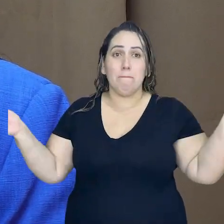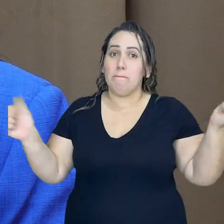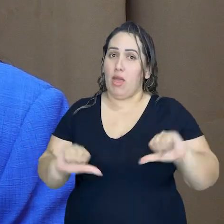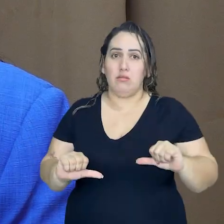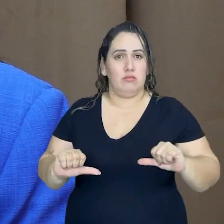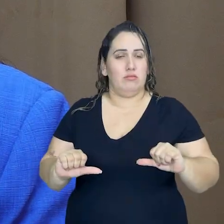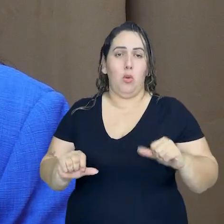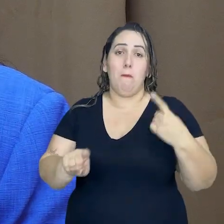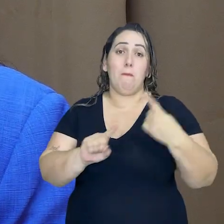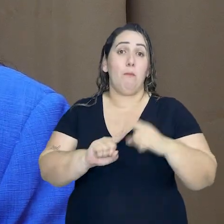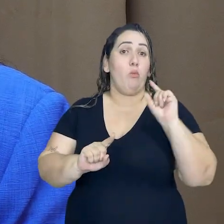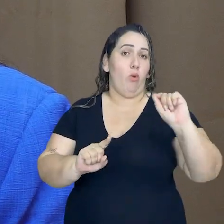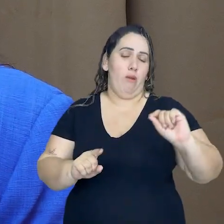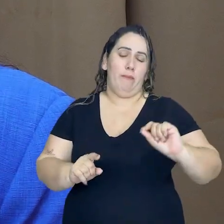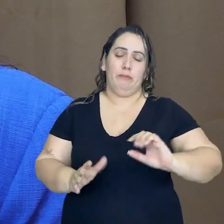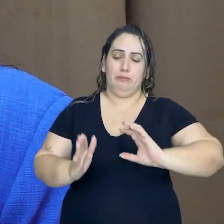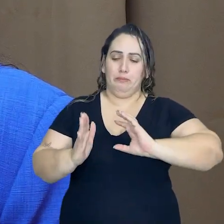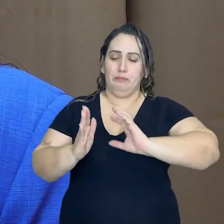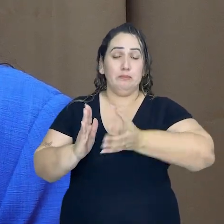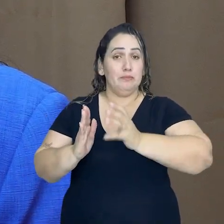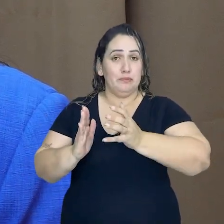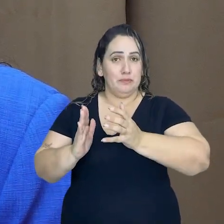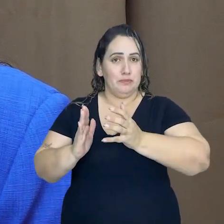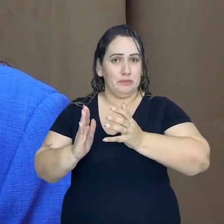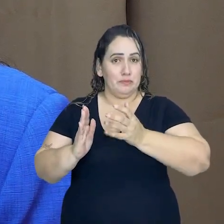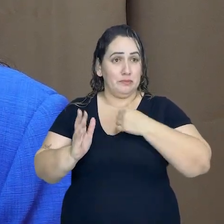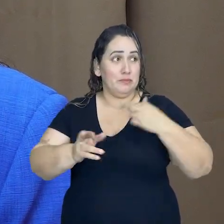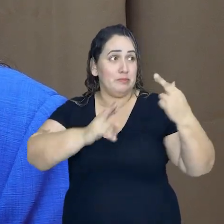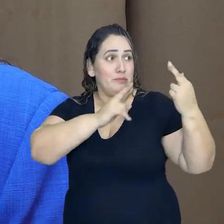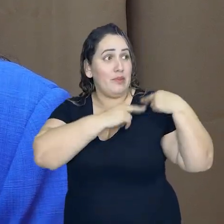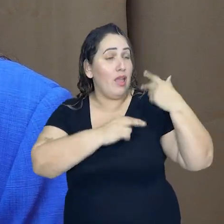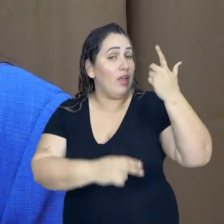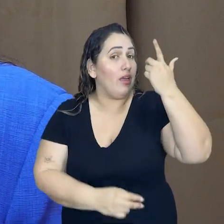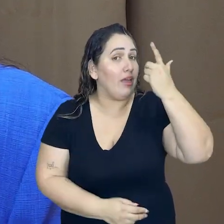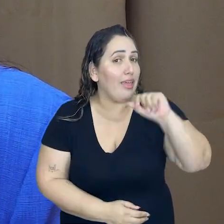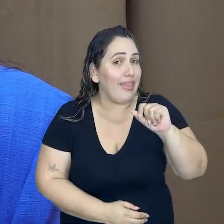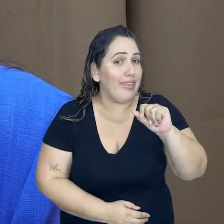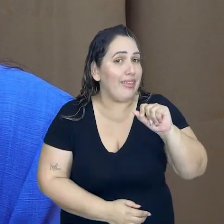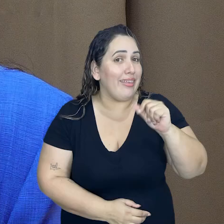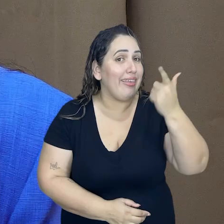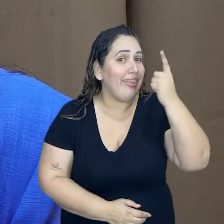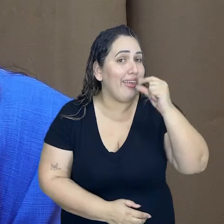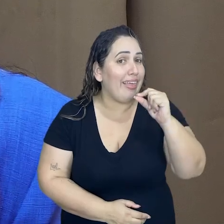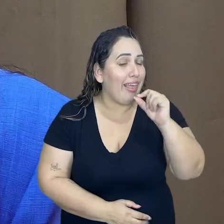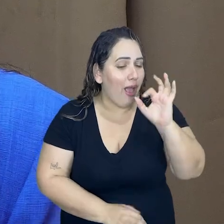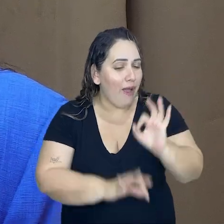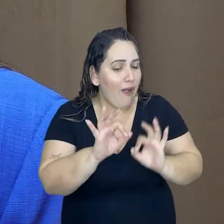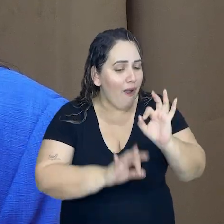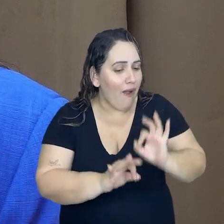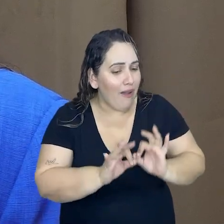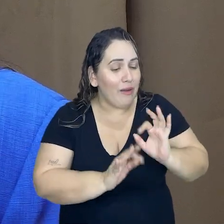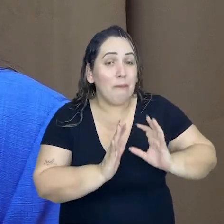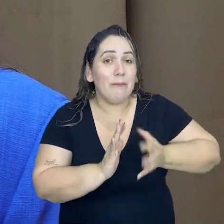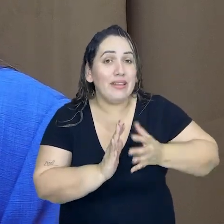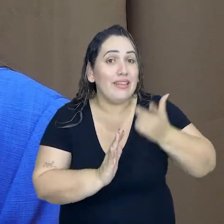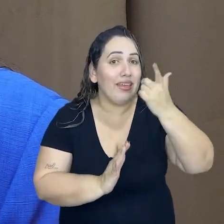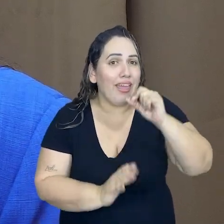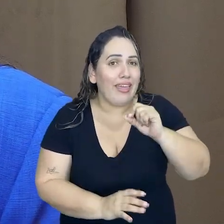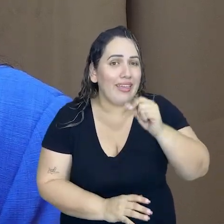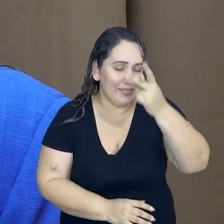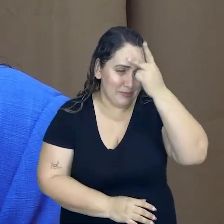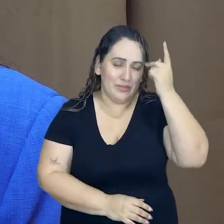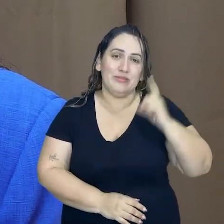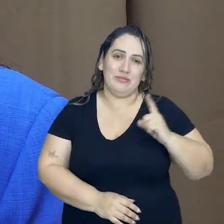está lá. Quem é que faz as leis? São os próprios interessados, né? Sim. Então, veja bem, quando ele não começa,